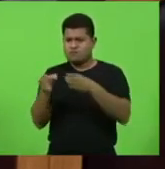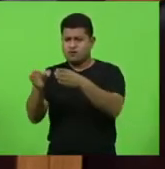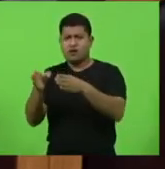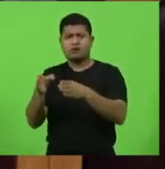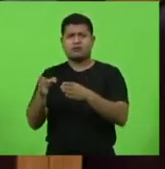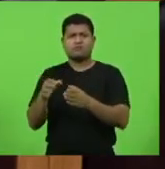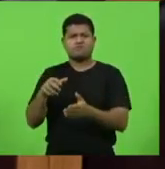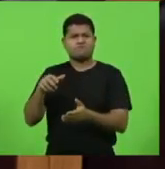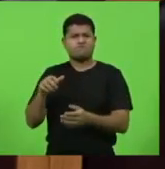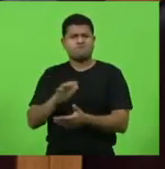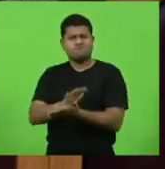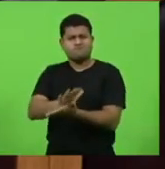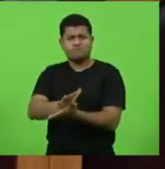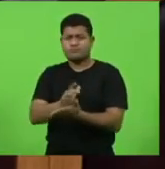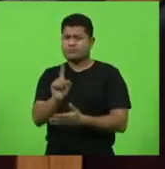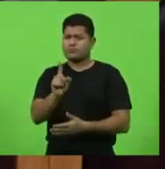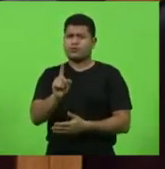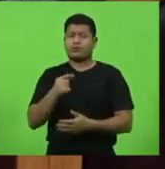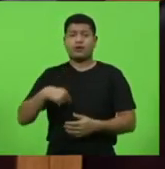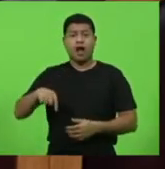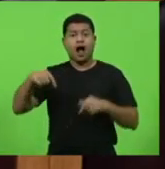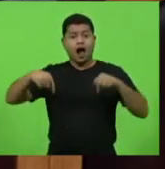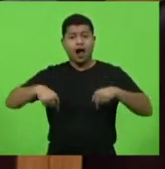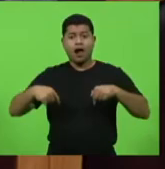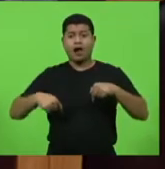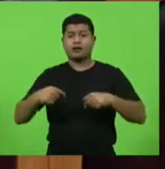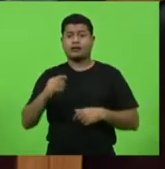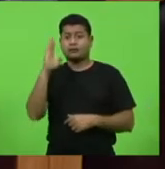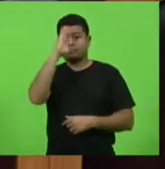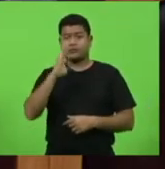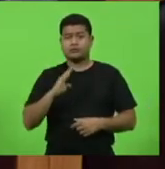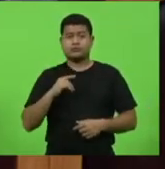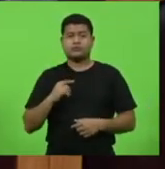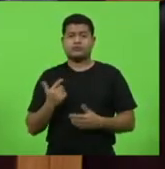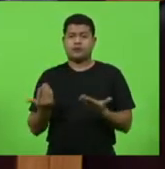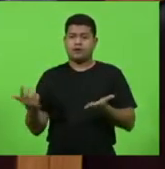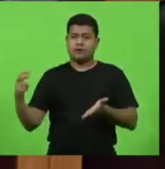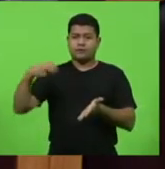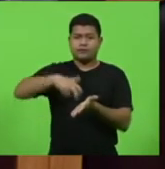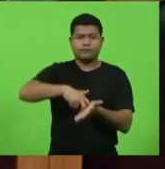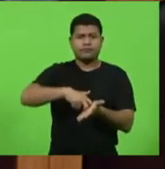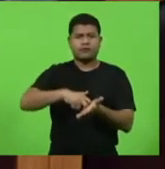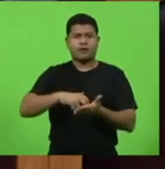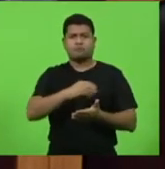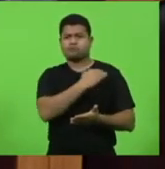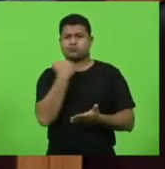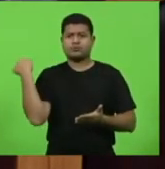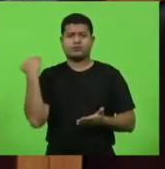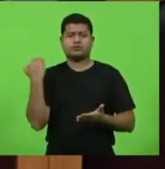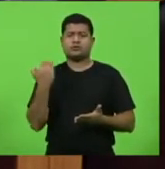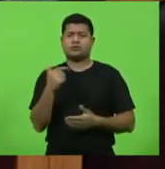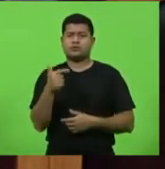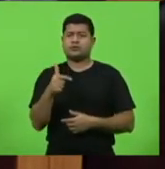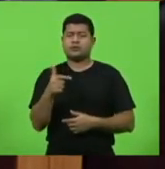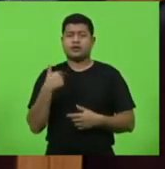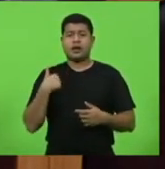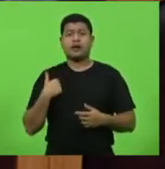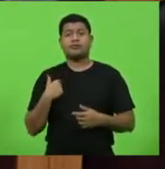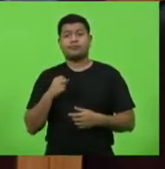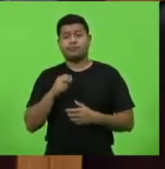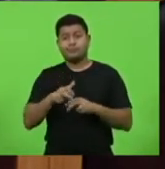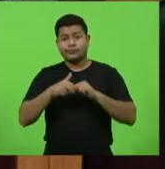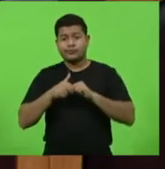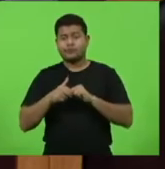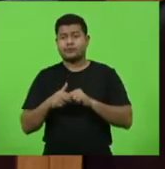Saibam que nós não temos pena de morte. Por isso, quem comete o crime vai voltar para a sociedade, mas hoje ou amanhã, como eu